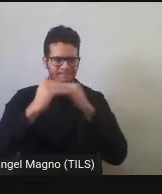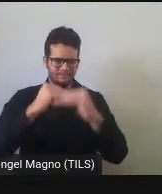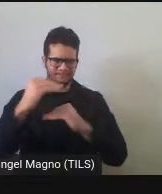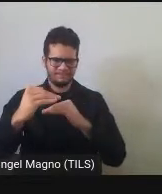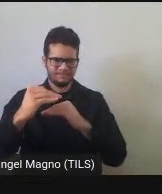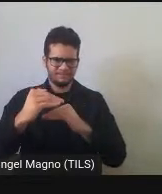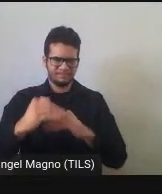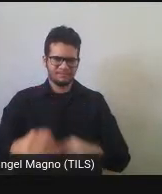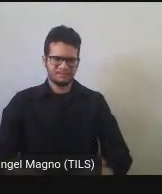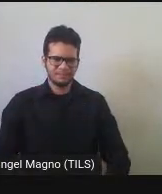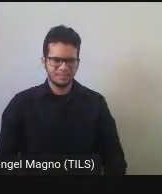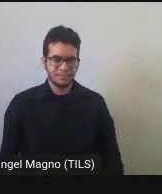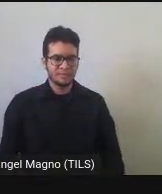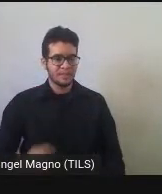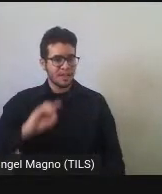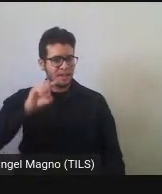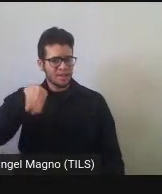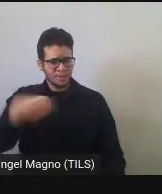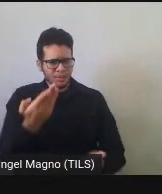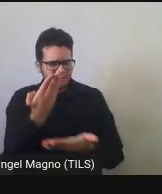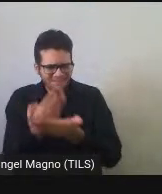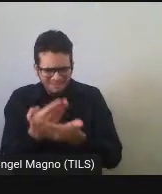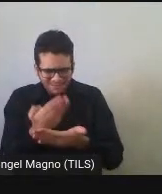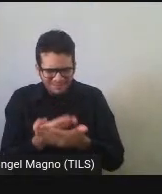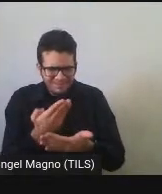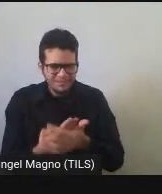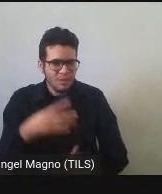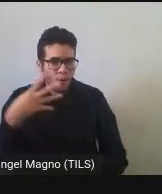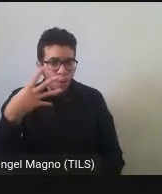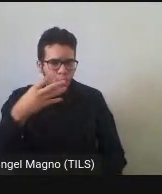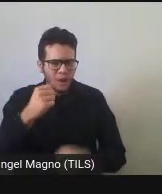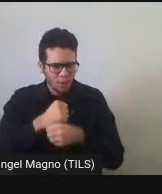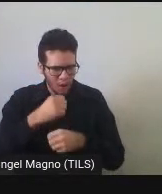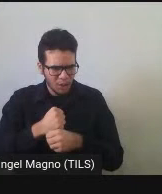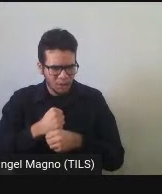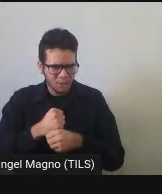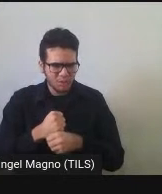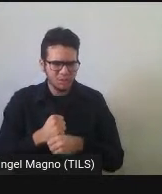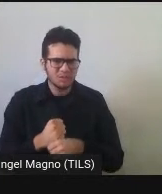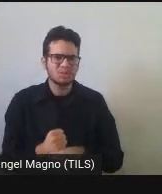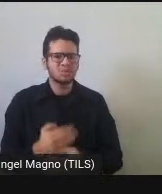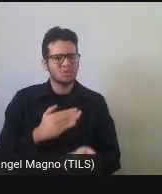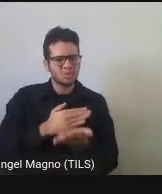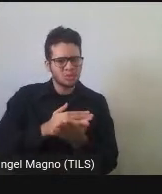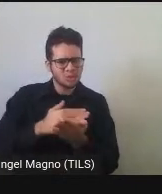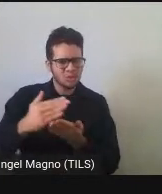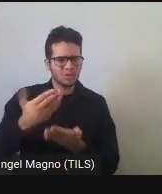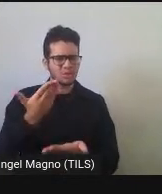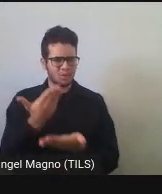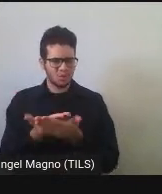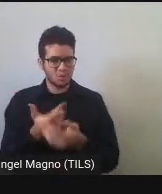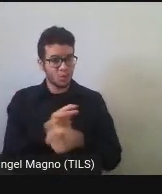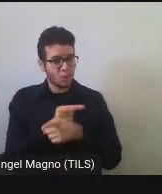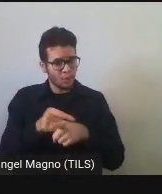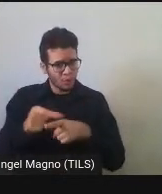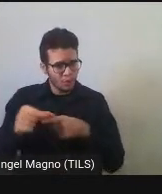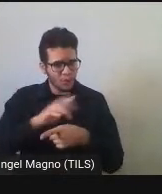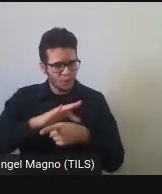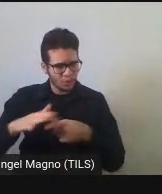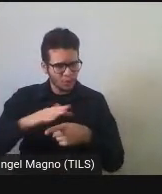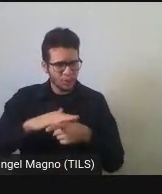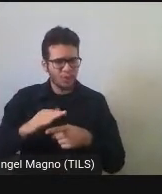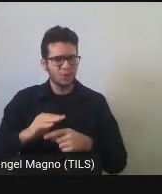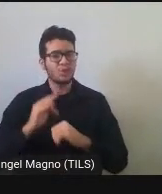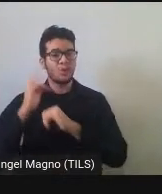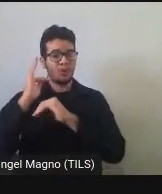Leipzig quatro anos depois do ano perdido ele já estava fazendo seus estudos formais em linguística formais